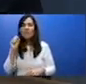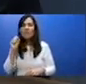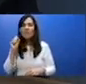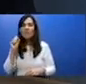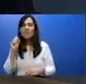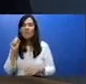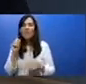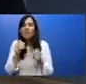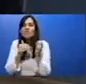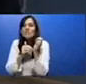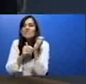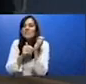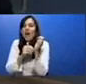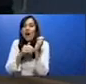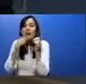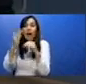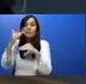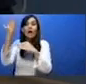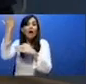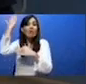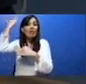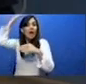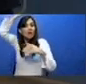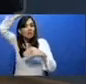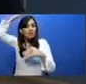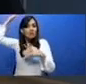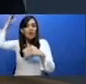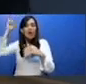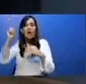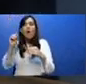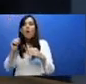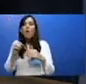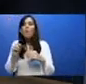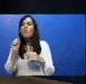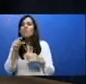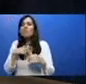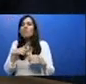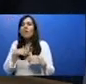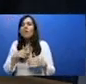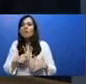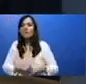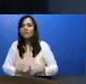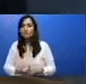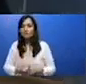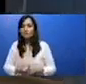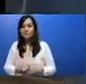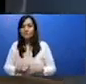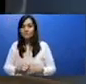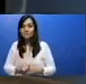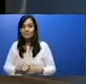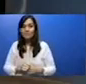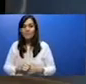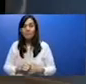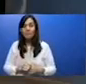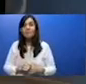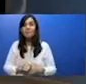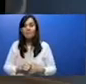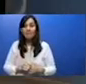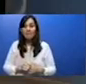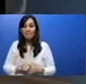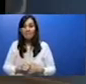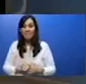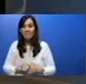da mulher? Lá no fundo da imagem da Mona Lisa. Uma paisagem,